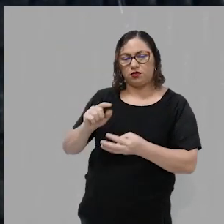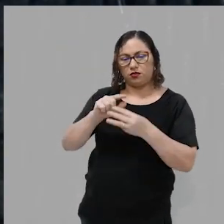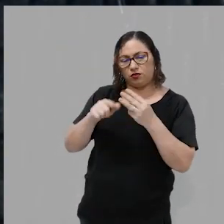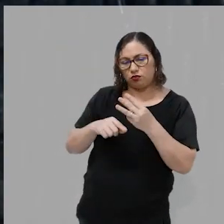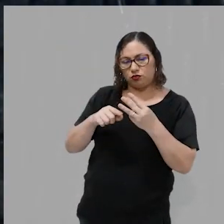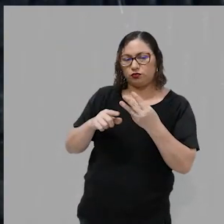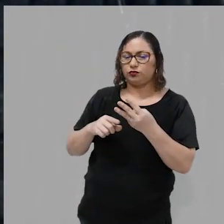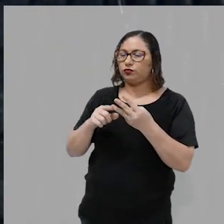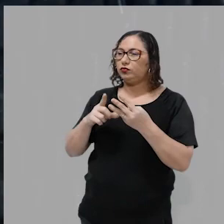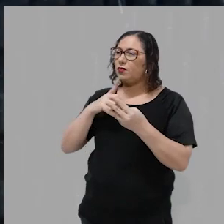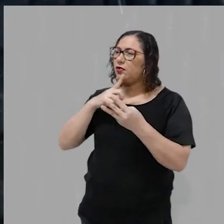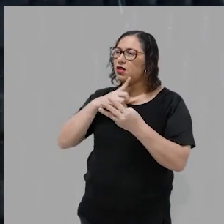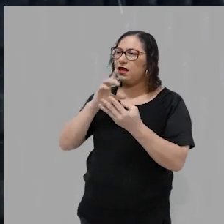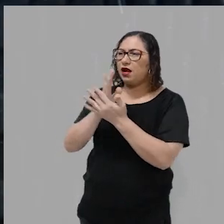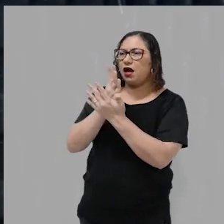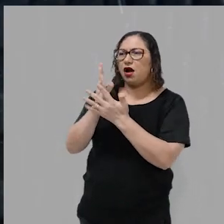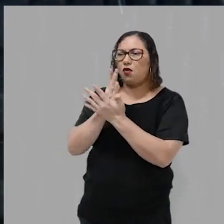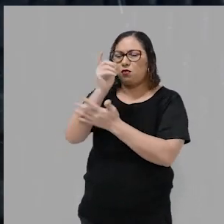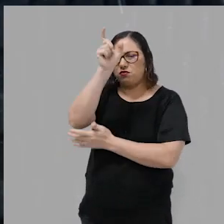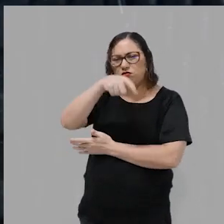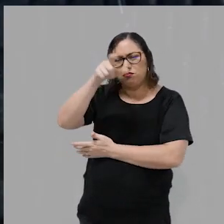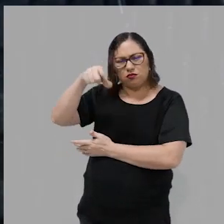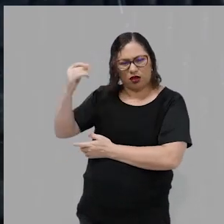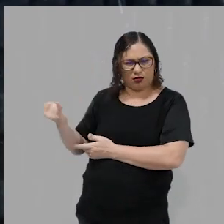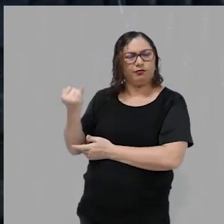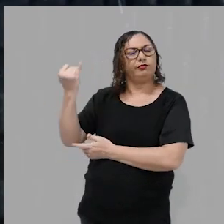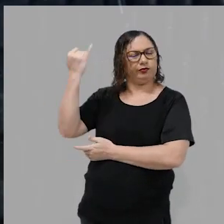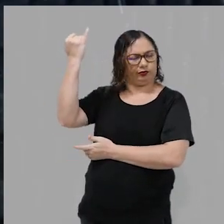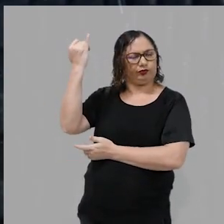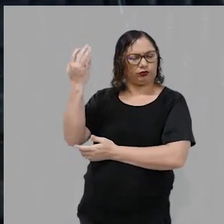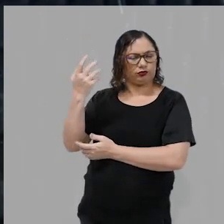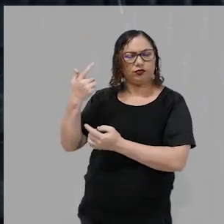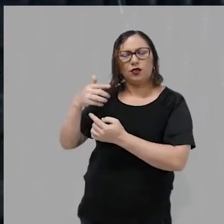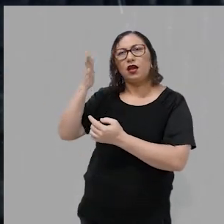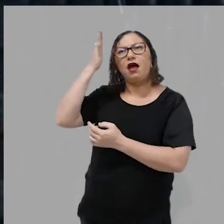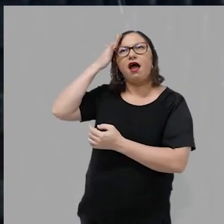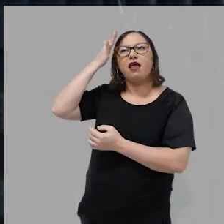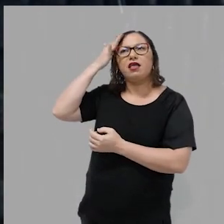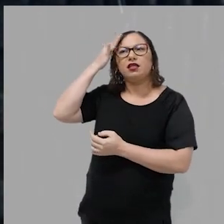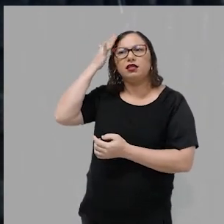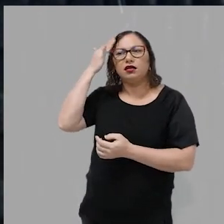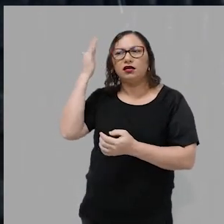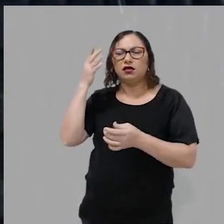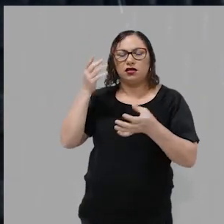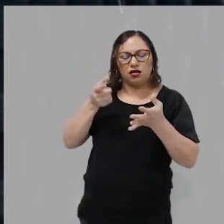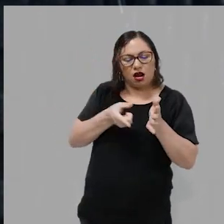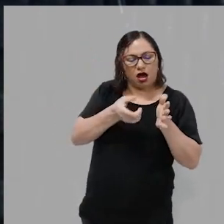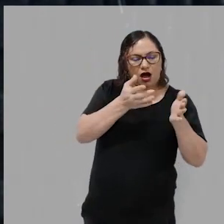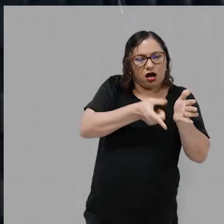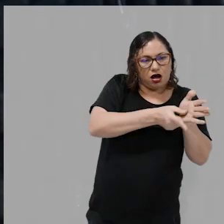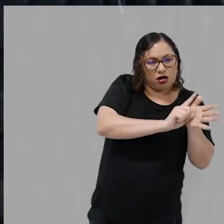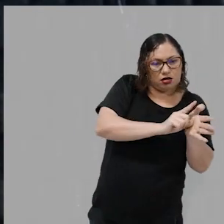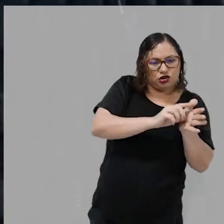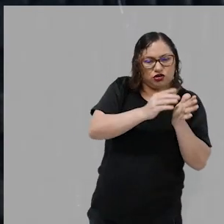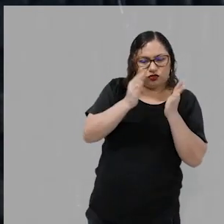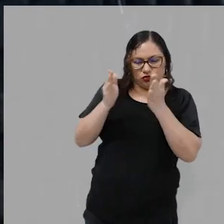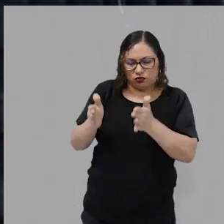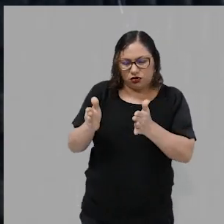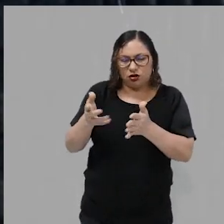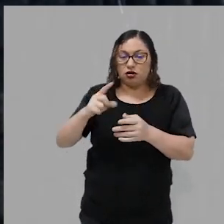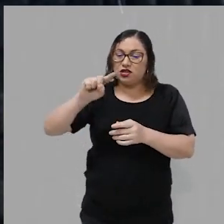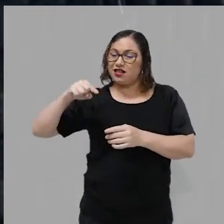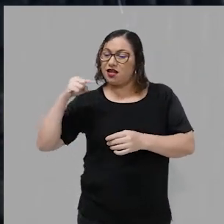tem algumas figuras que são extremamente importantes para que a gente entenda esse pacote antes, durante e depois da missão